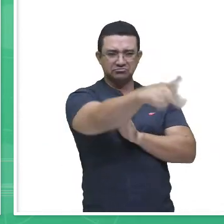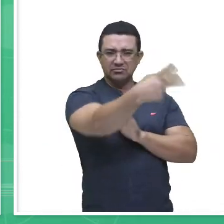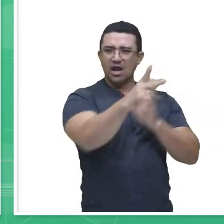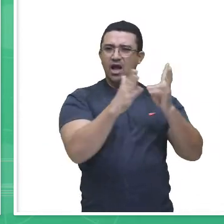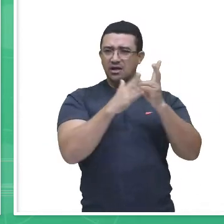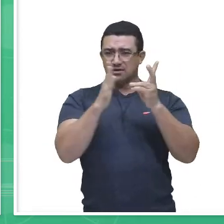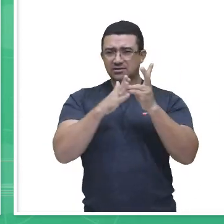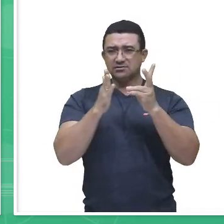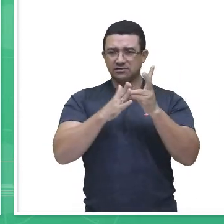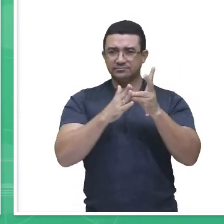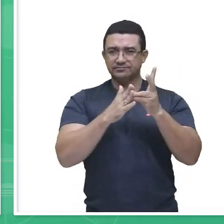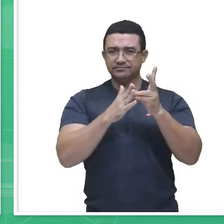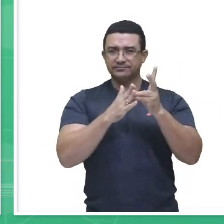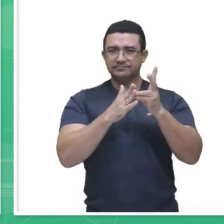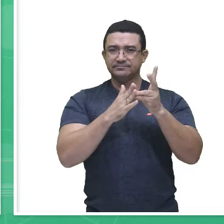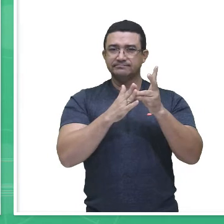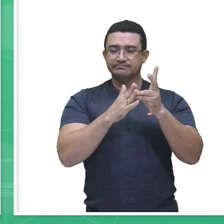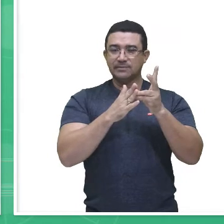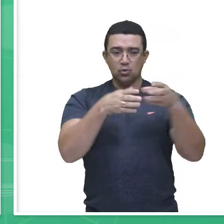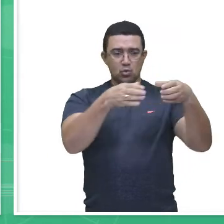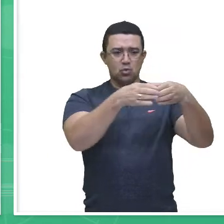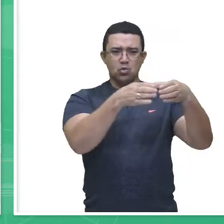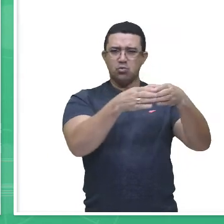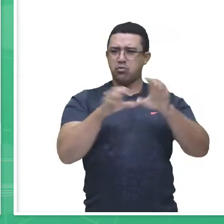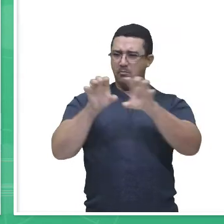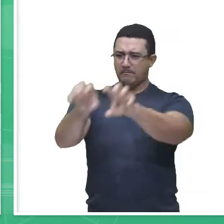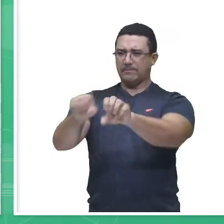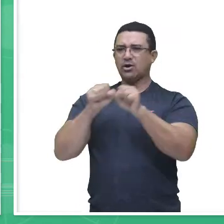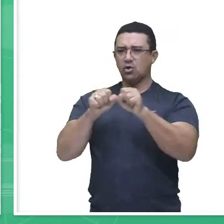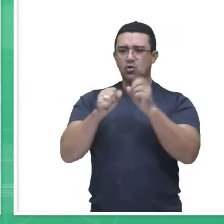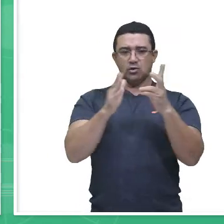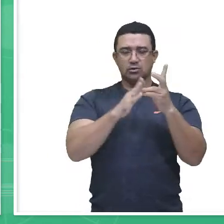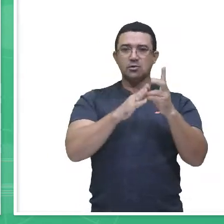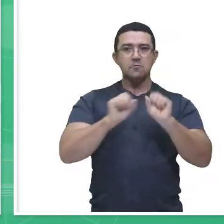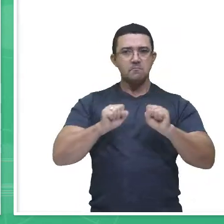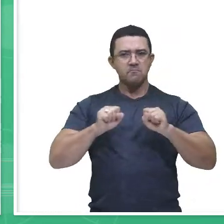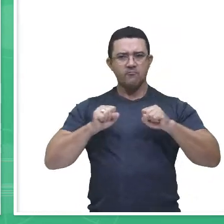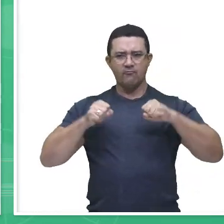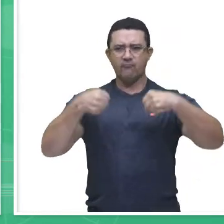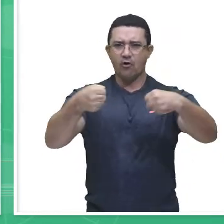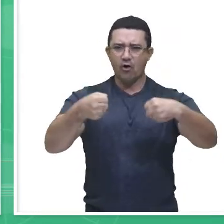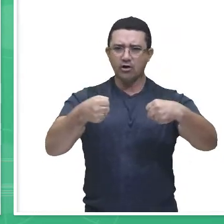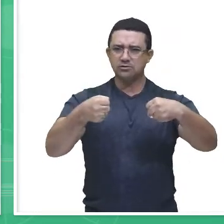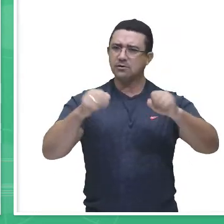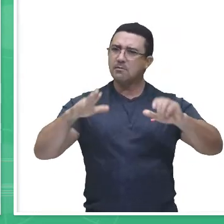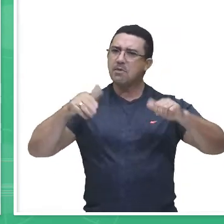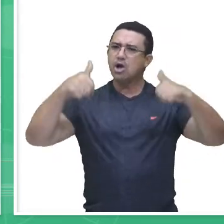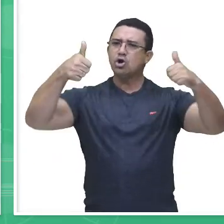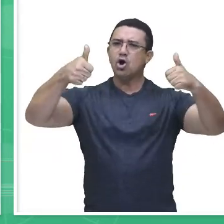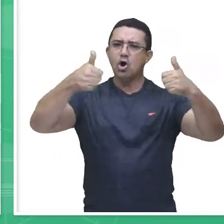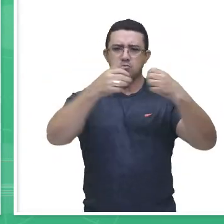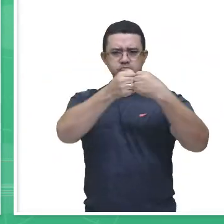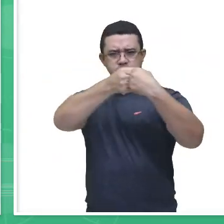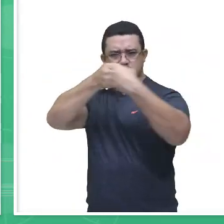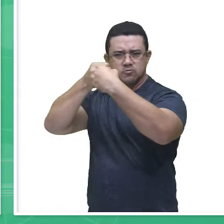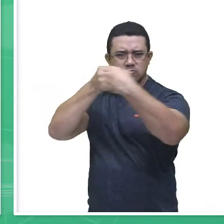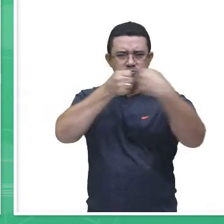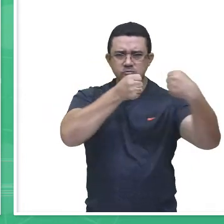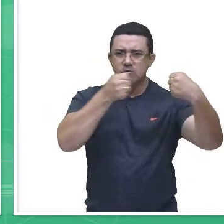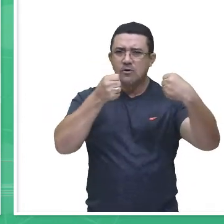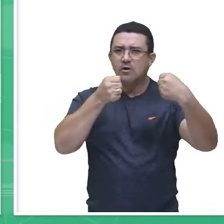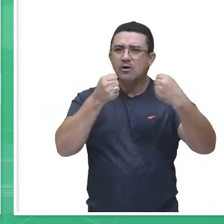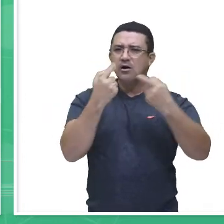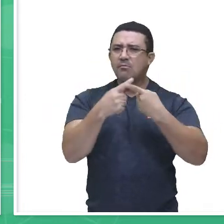outro indivíduo, né? A tribo que capturou aquele índio vai se tornar mais forte, vai se tornar mais guerreira. Por quê? Porque ela